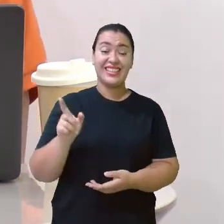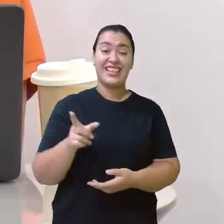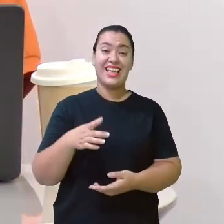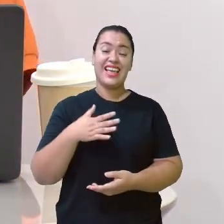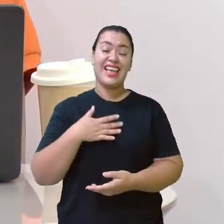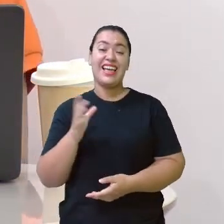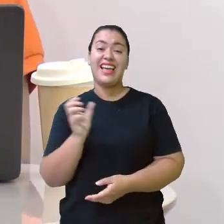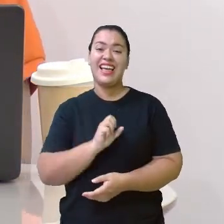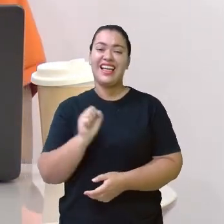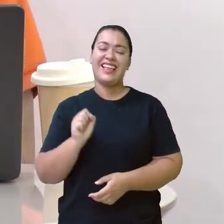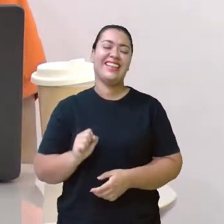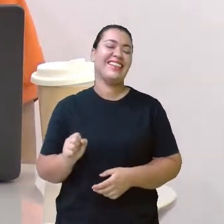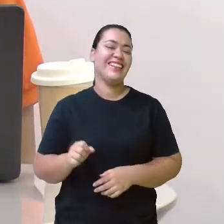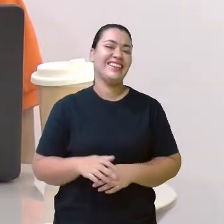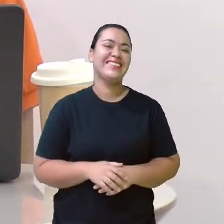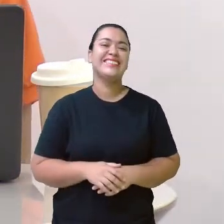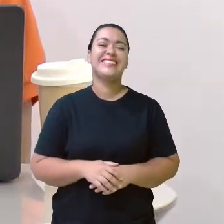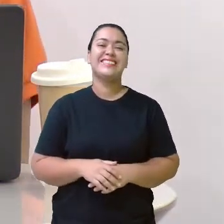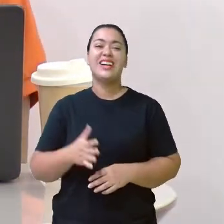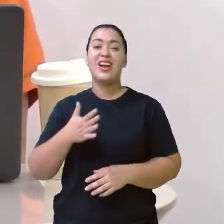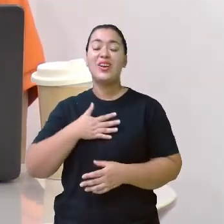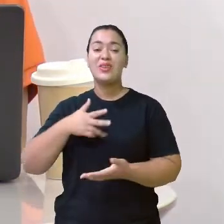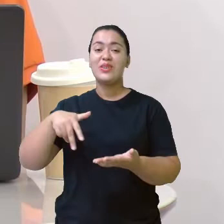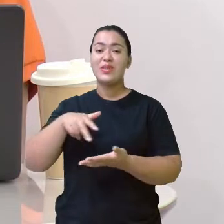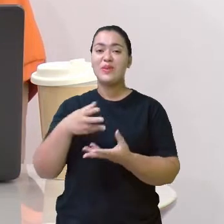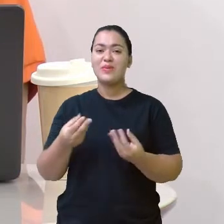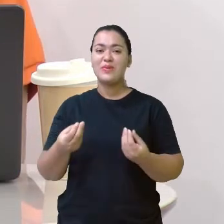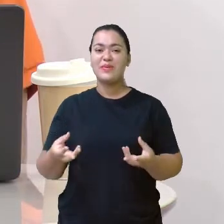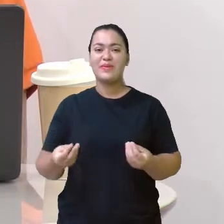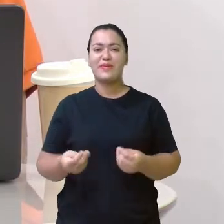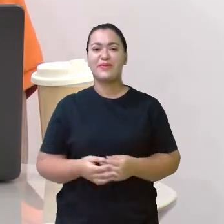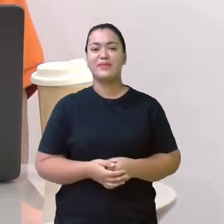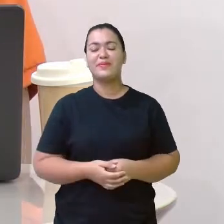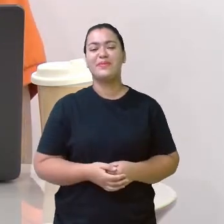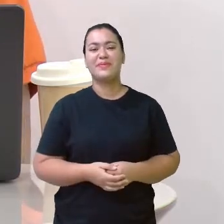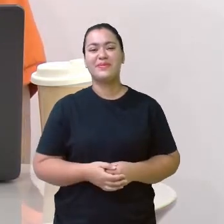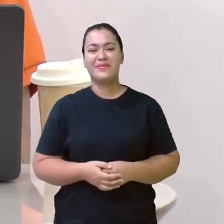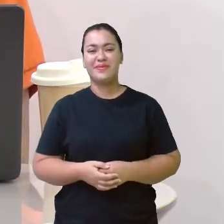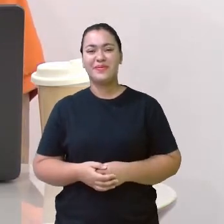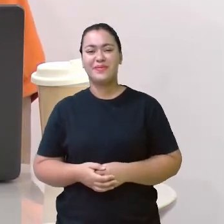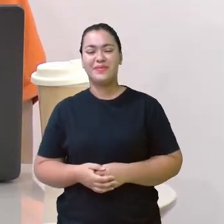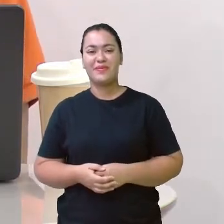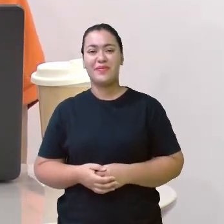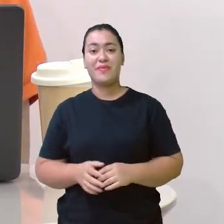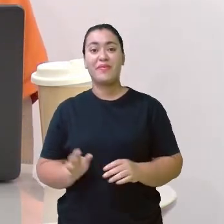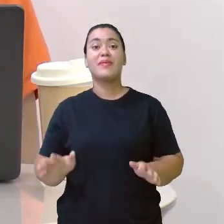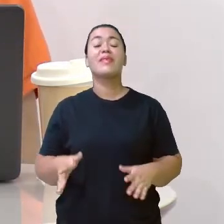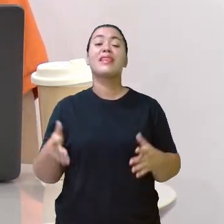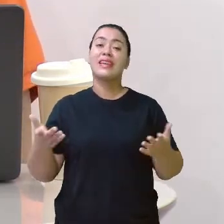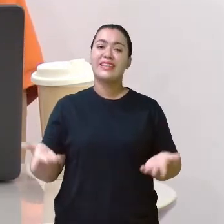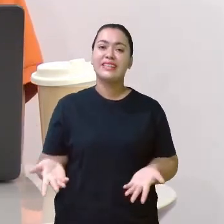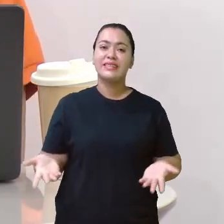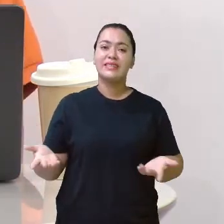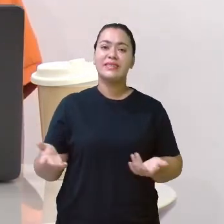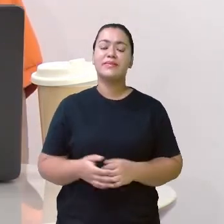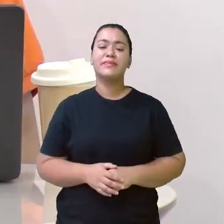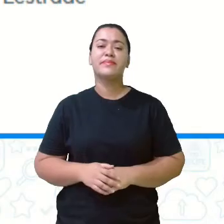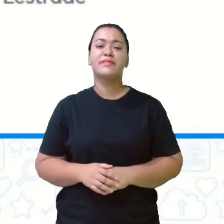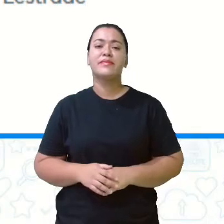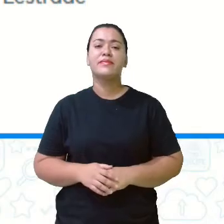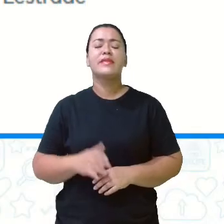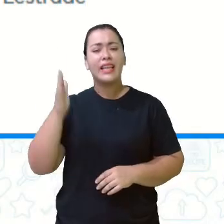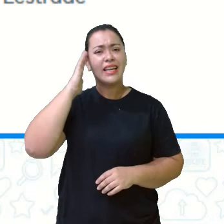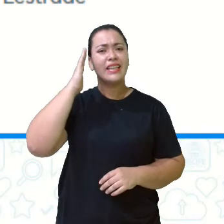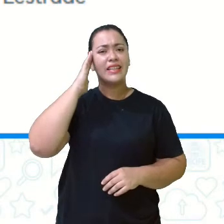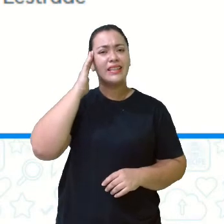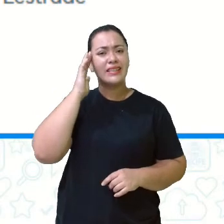ver uma lata batendo, que ela já está se balançando. Gosto sim. Mas é isso aí. Então,